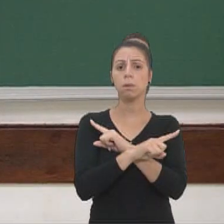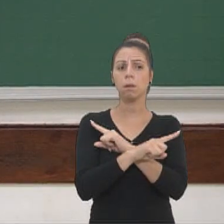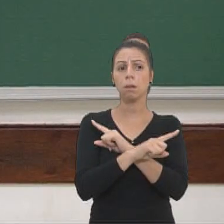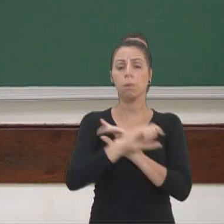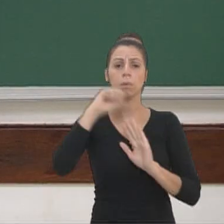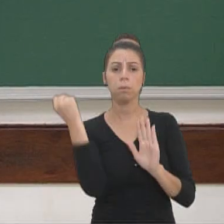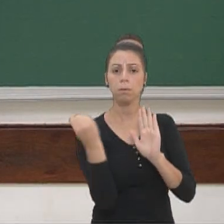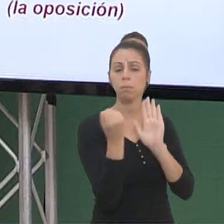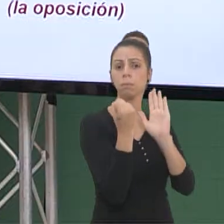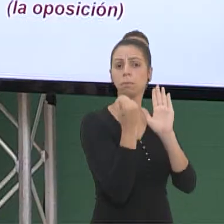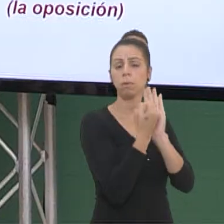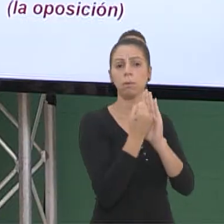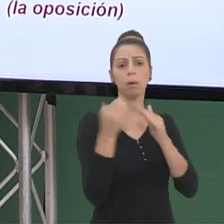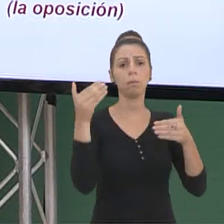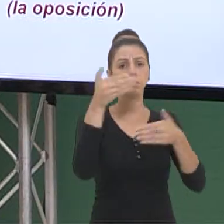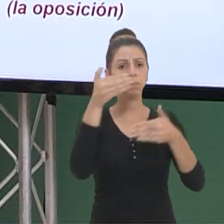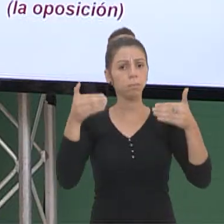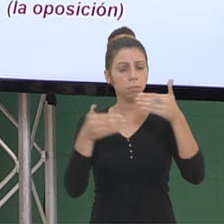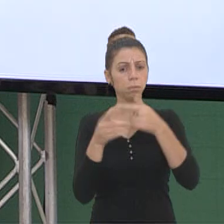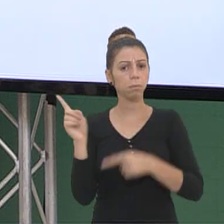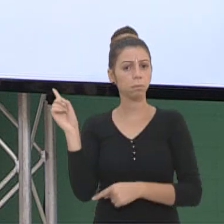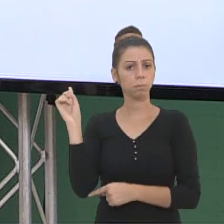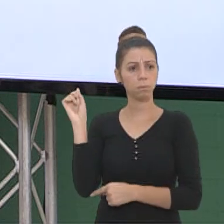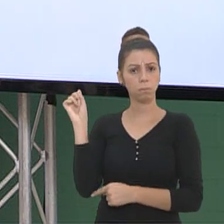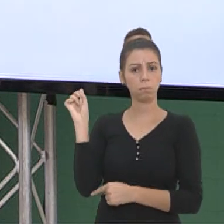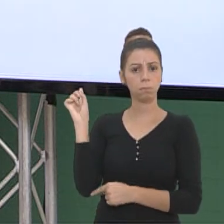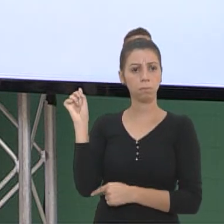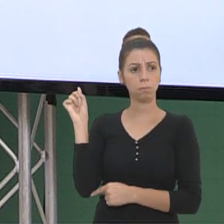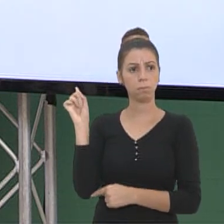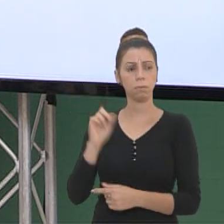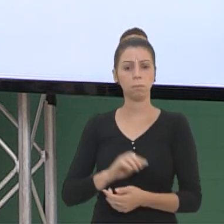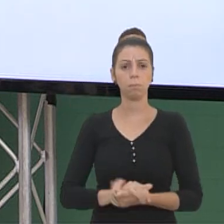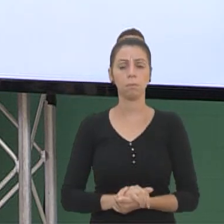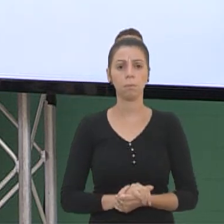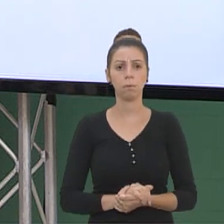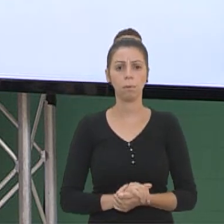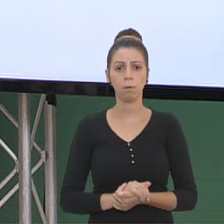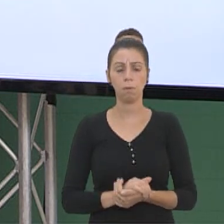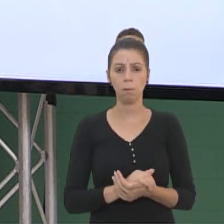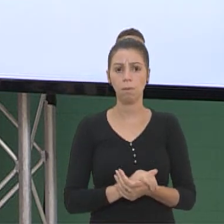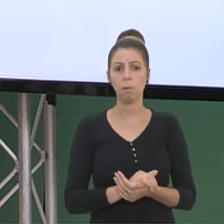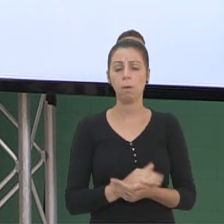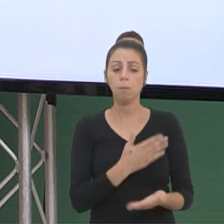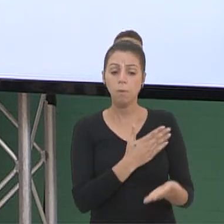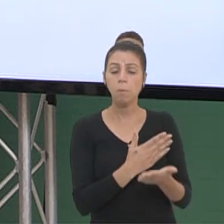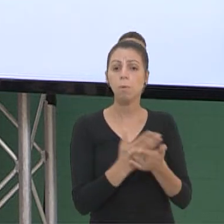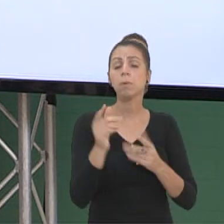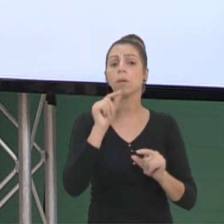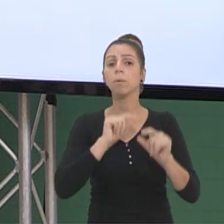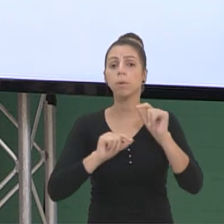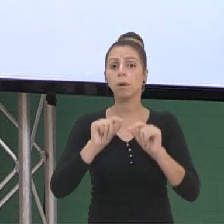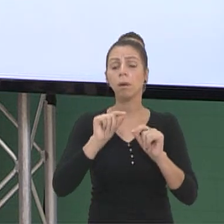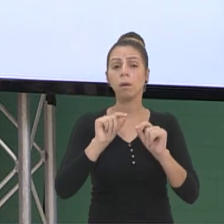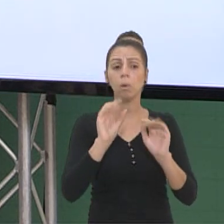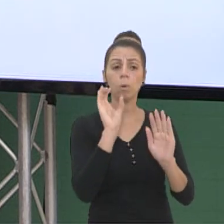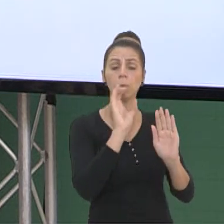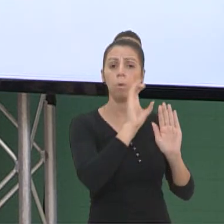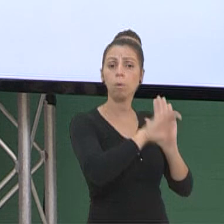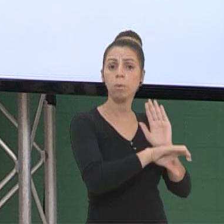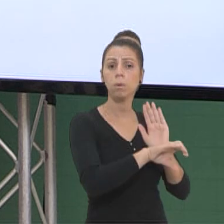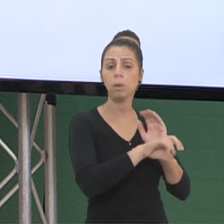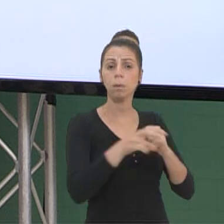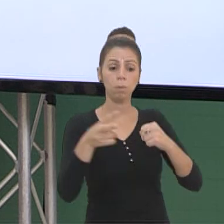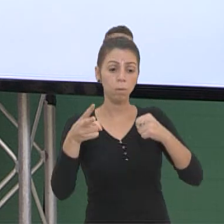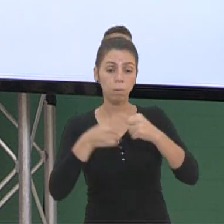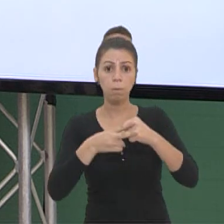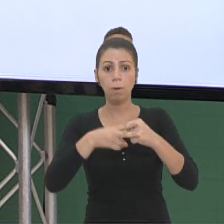que inclusive é o que está marcado aí no slide. A partir disso, vamos entender o conceito do